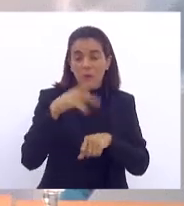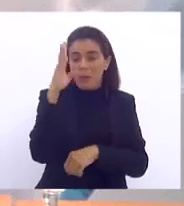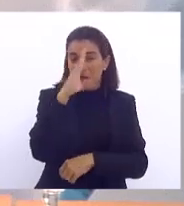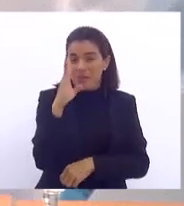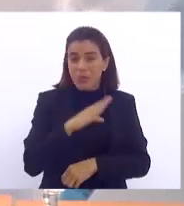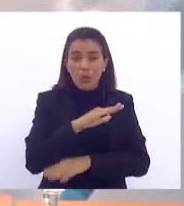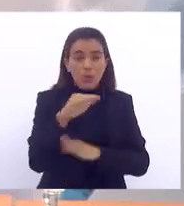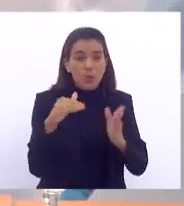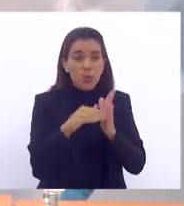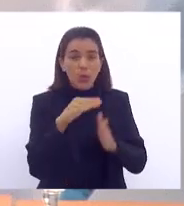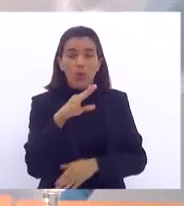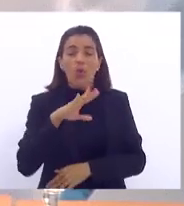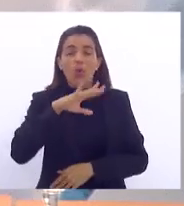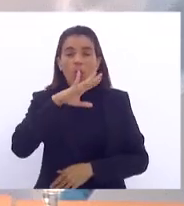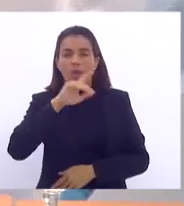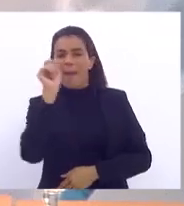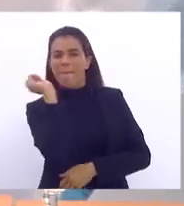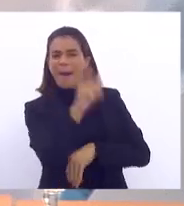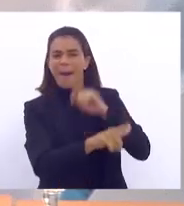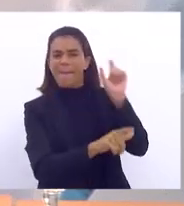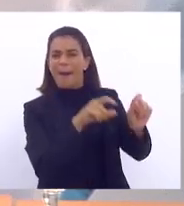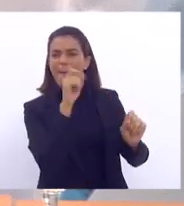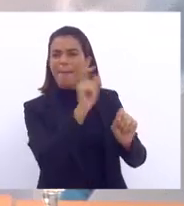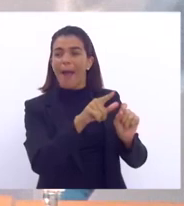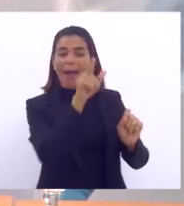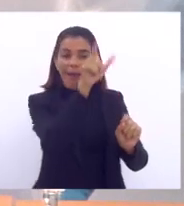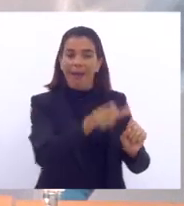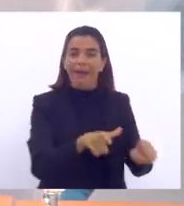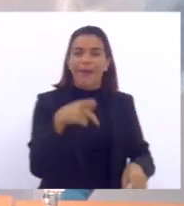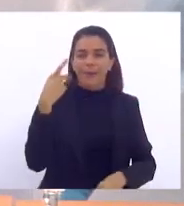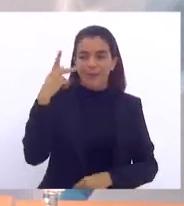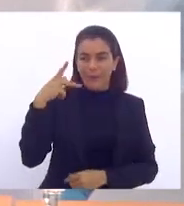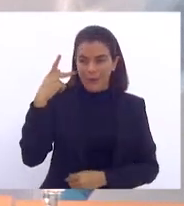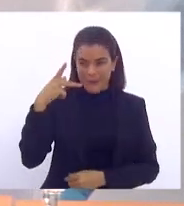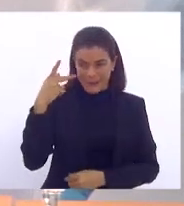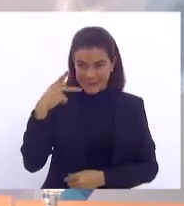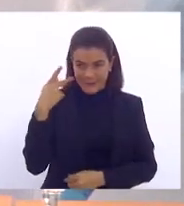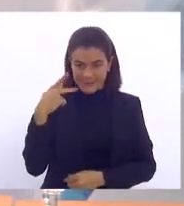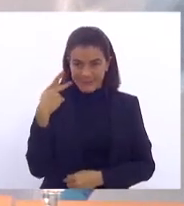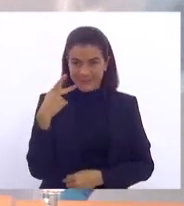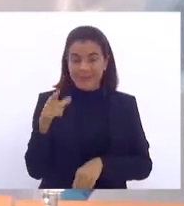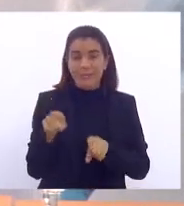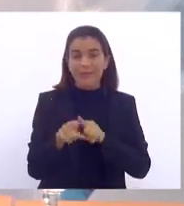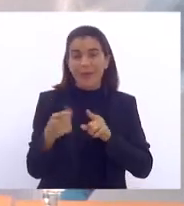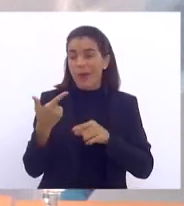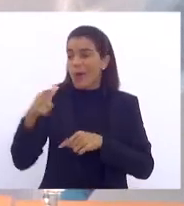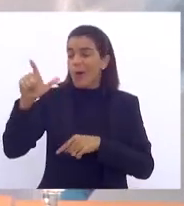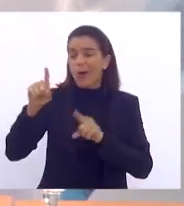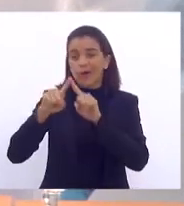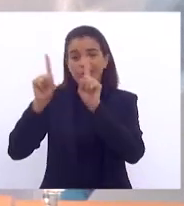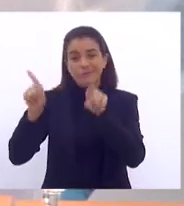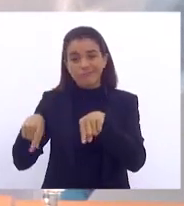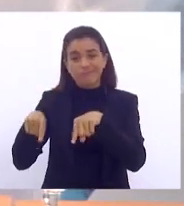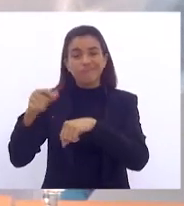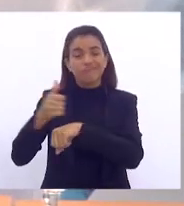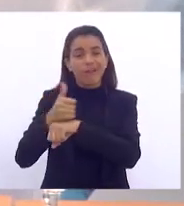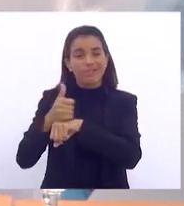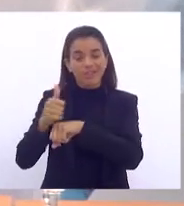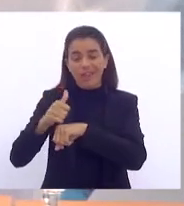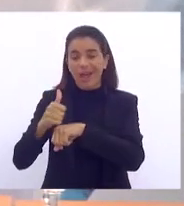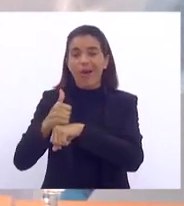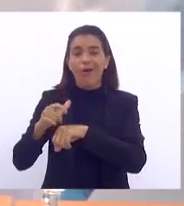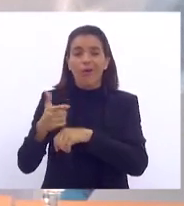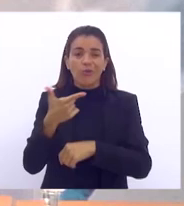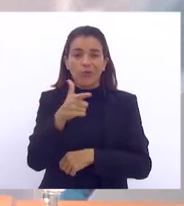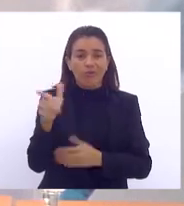ruim ou político né como que qualquer outra das das classes profissionais não tivesse desvio de